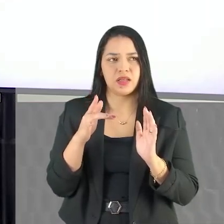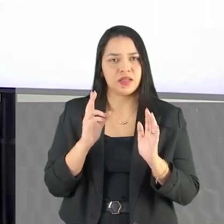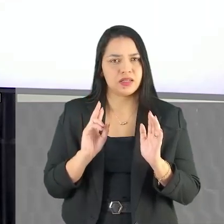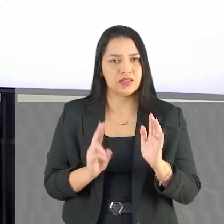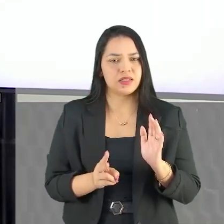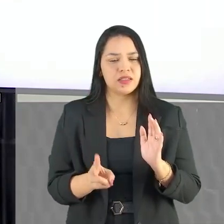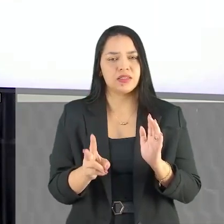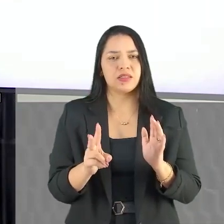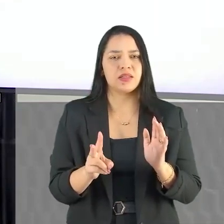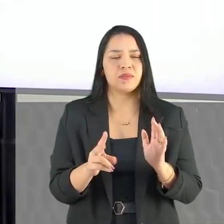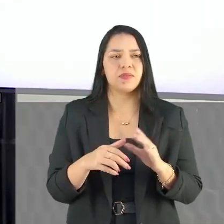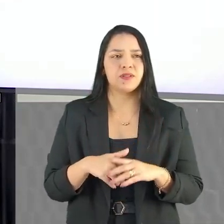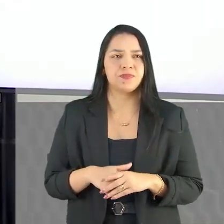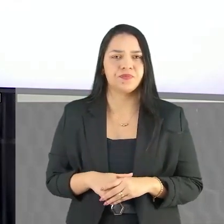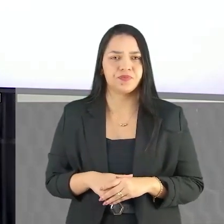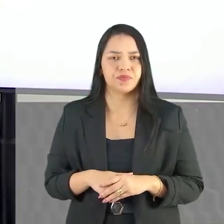todo